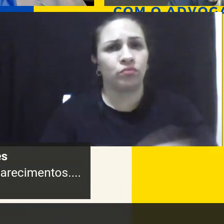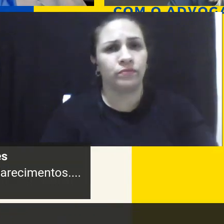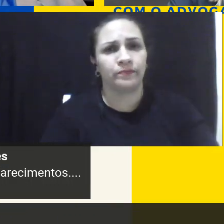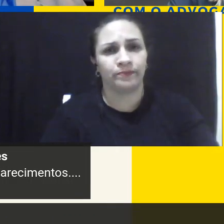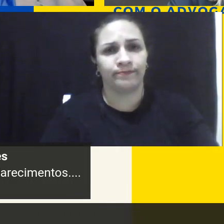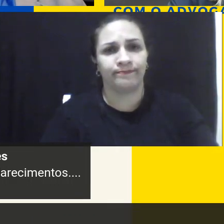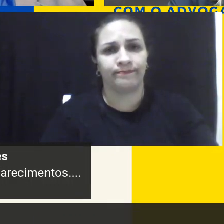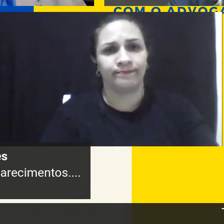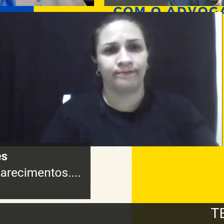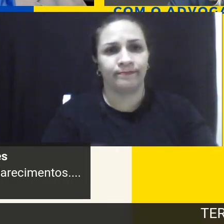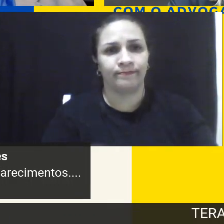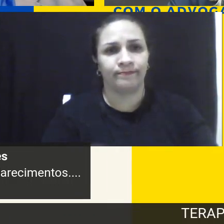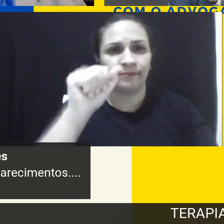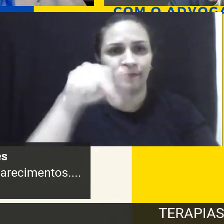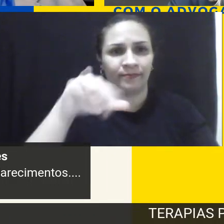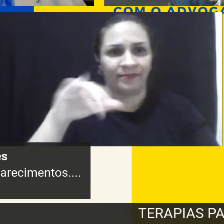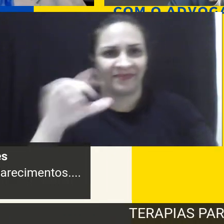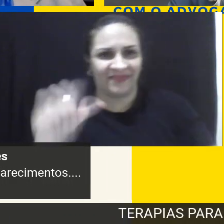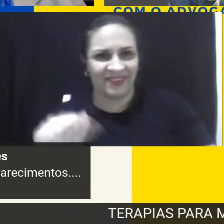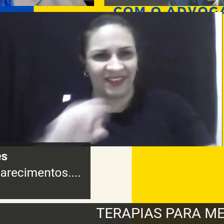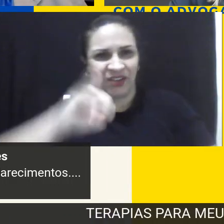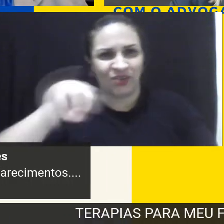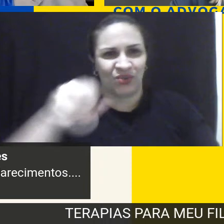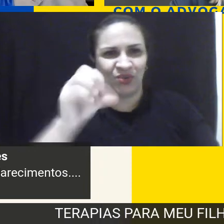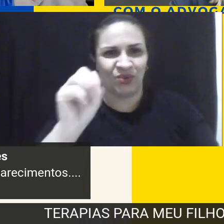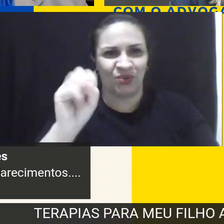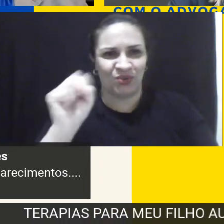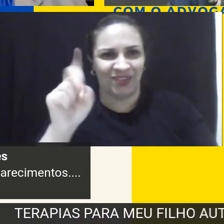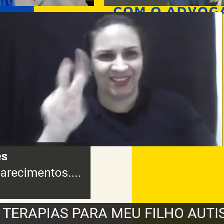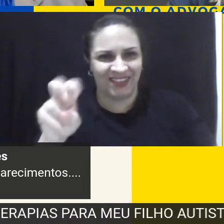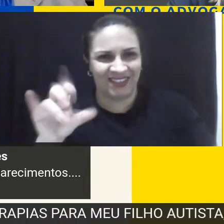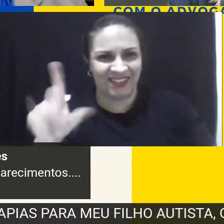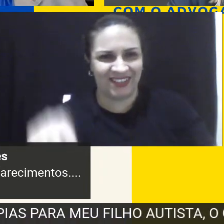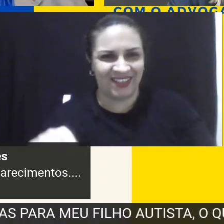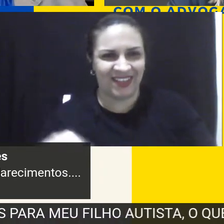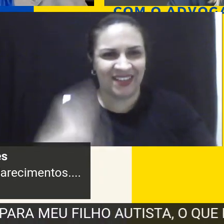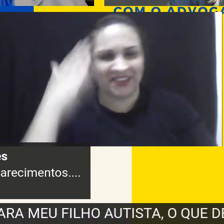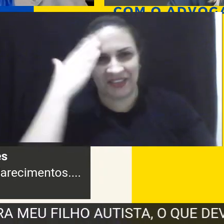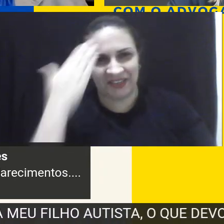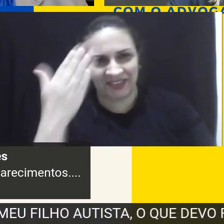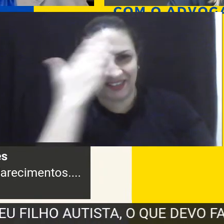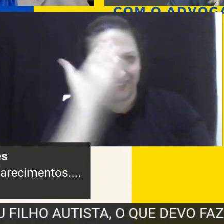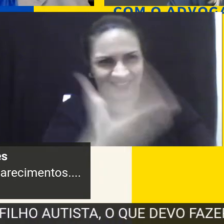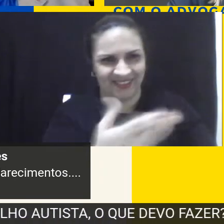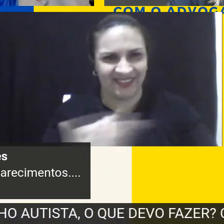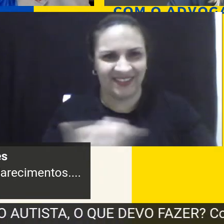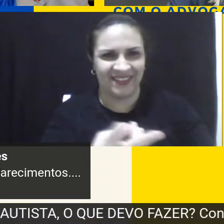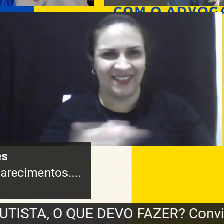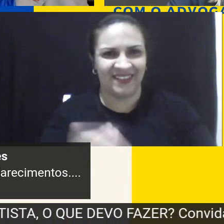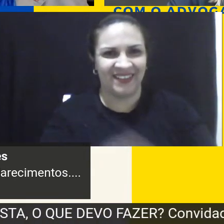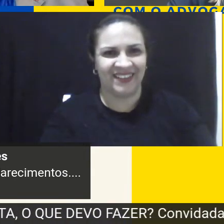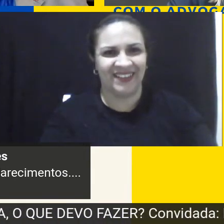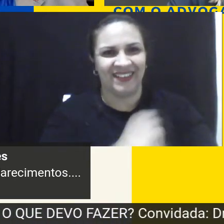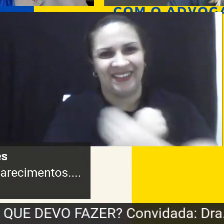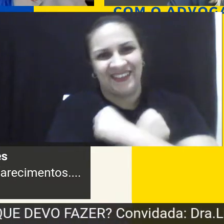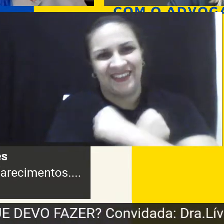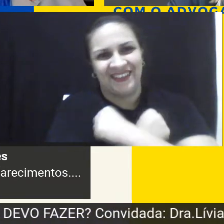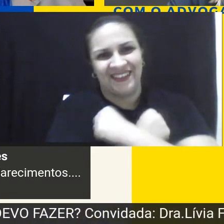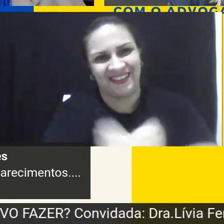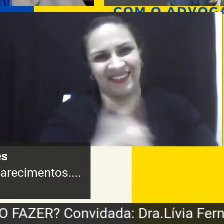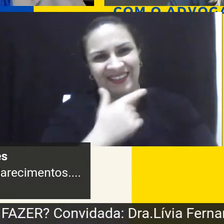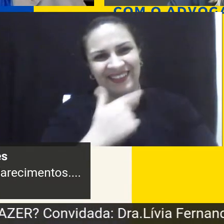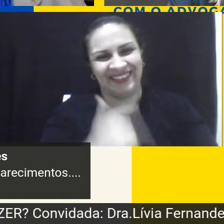Andréia, José Victor, gostando muito dos esclarecimentos. Obrigado, Andréia. Obrigado, José Victor Alves, aos dois ali abraçadinhos,